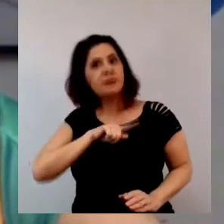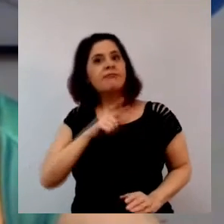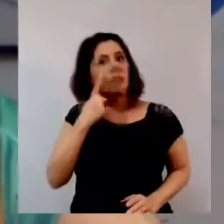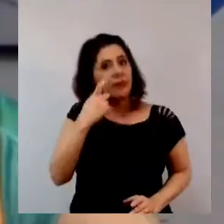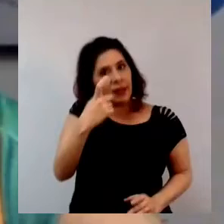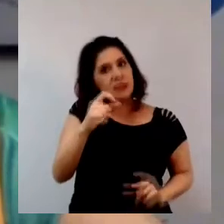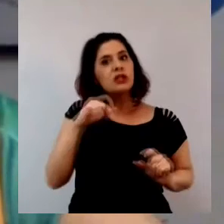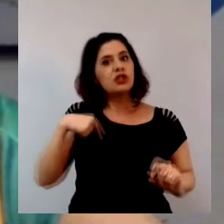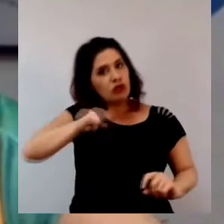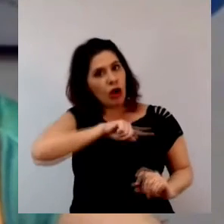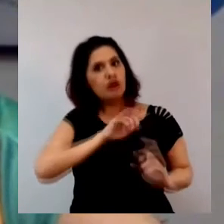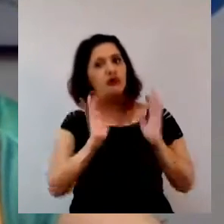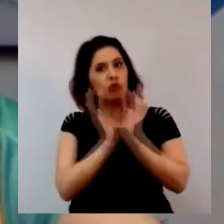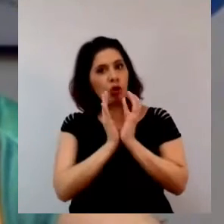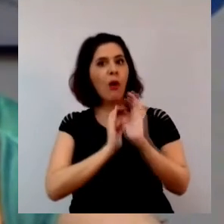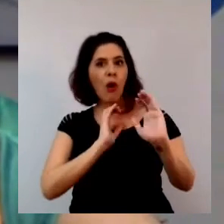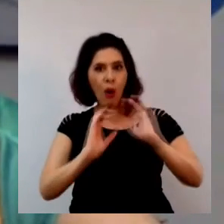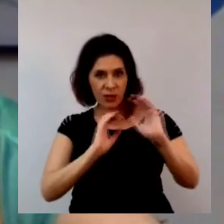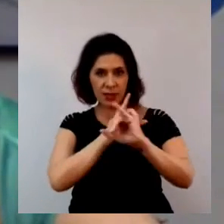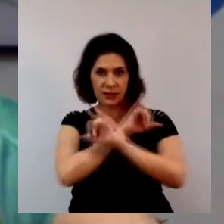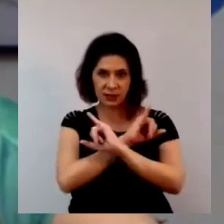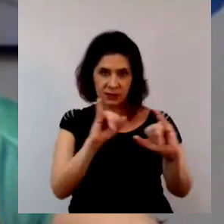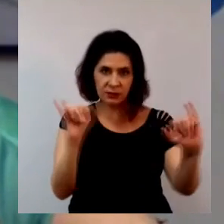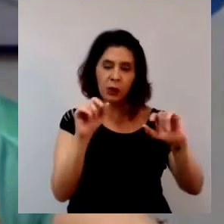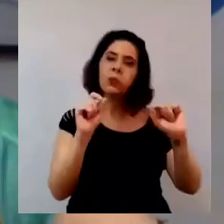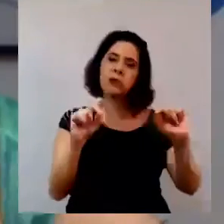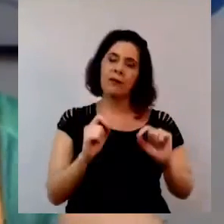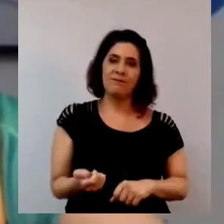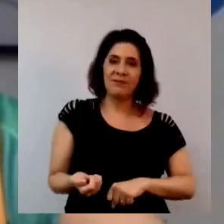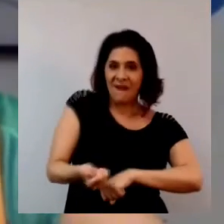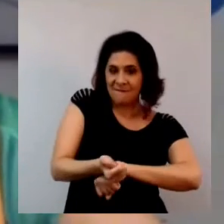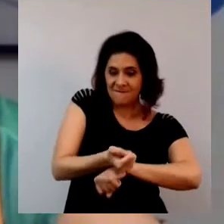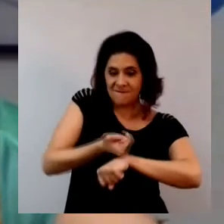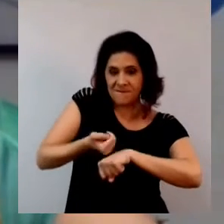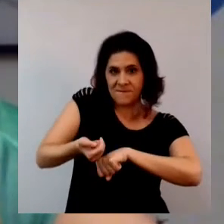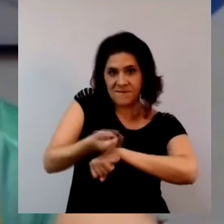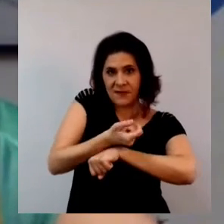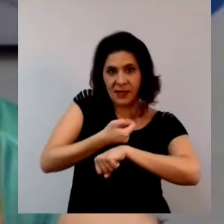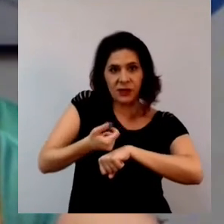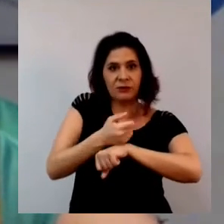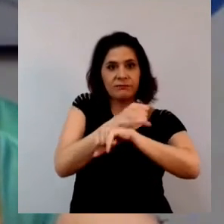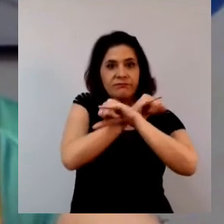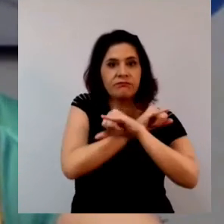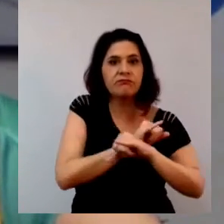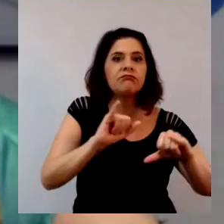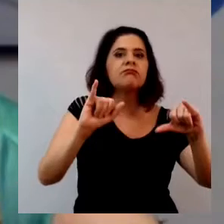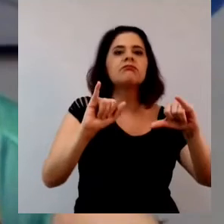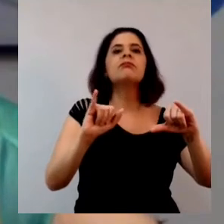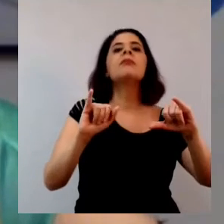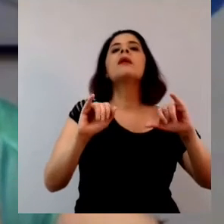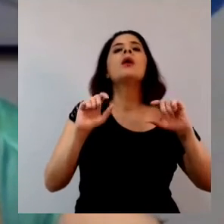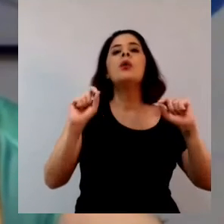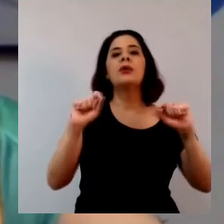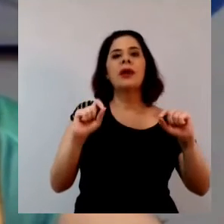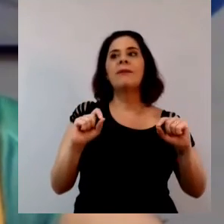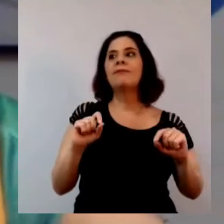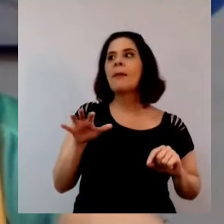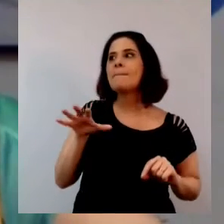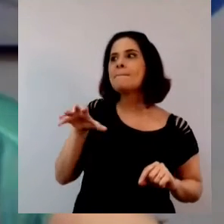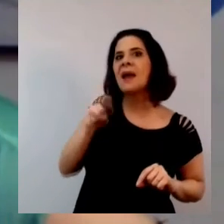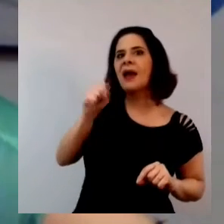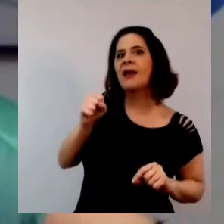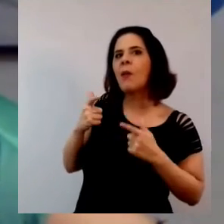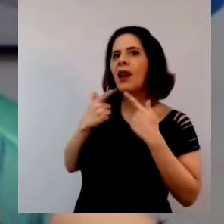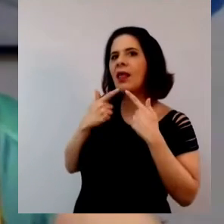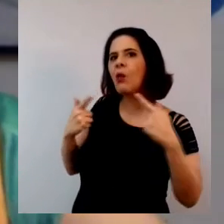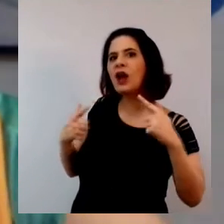é que as fake news, elas se apropriam de uma linguagem que é uma linguagem publicitária, que é uma linguagem, justamente por